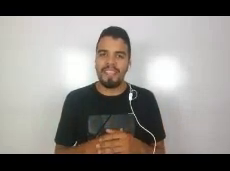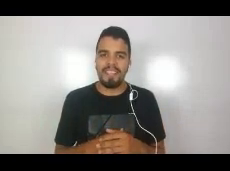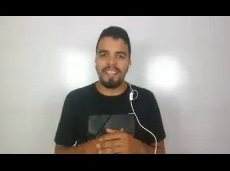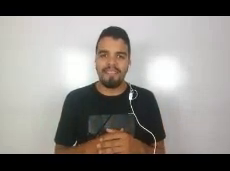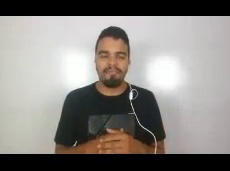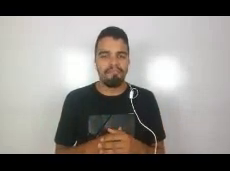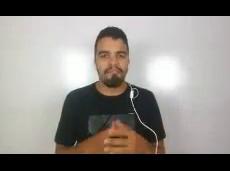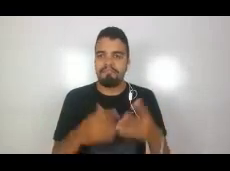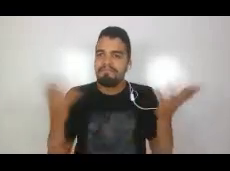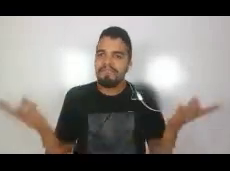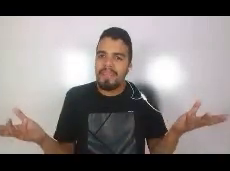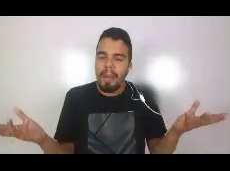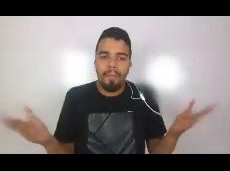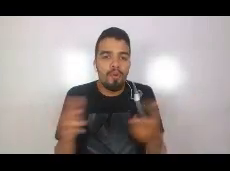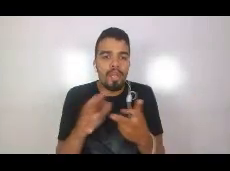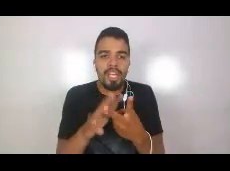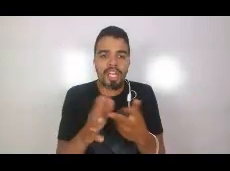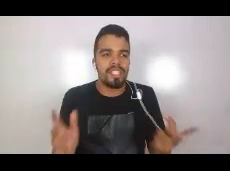sobre